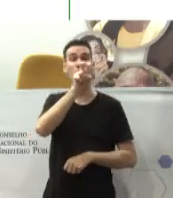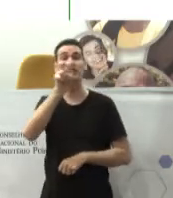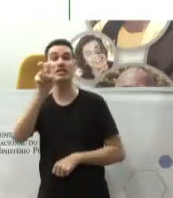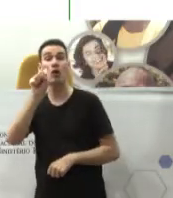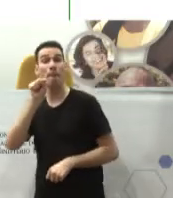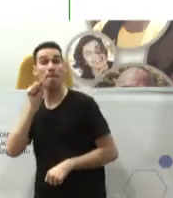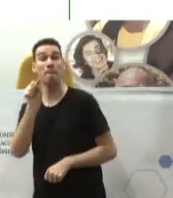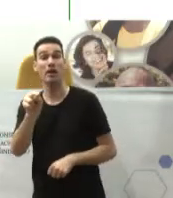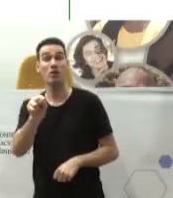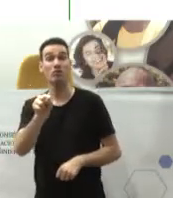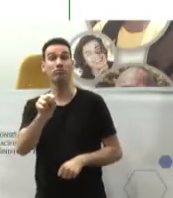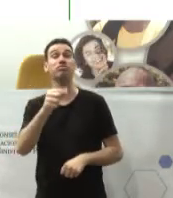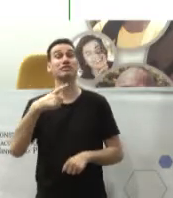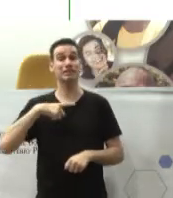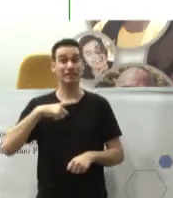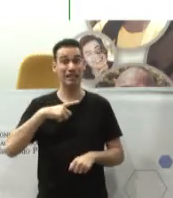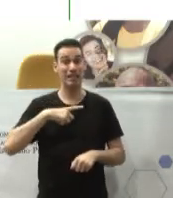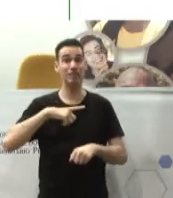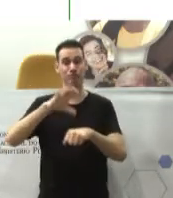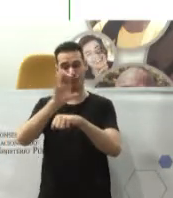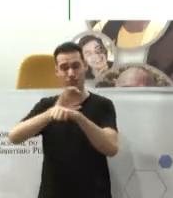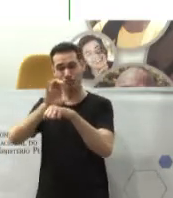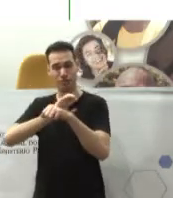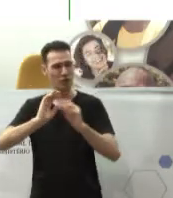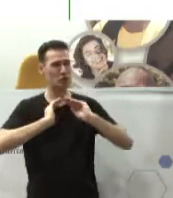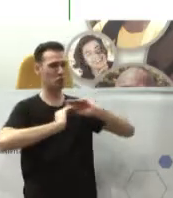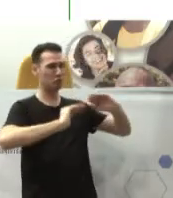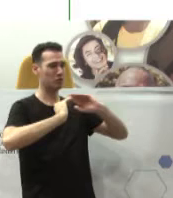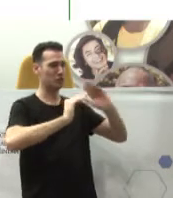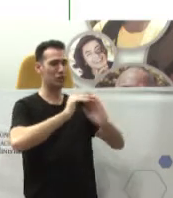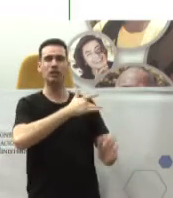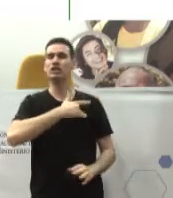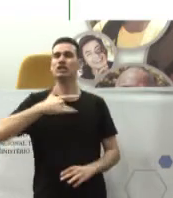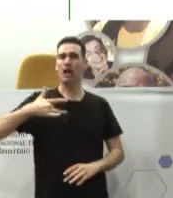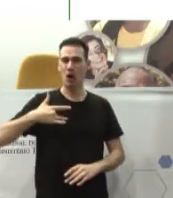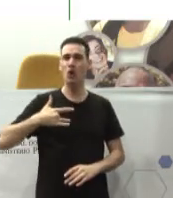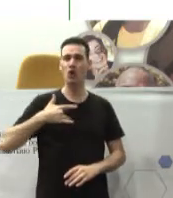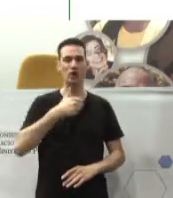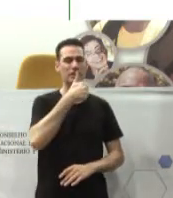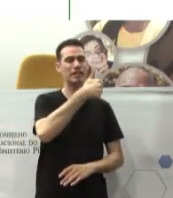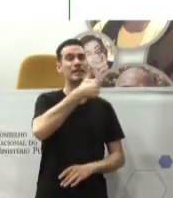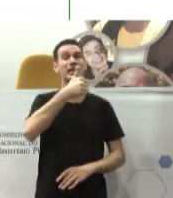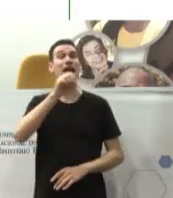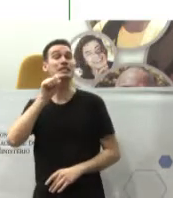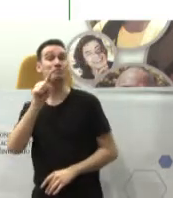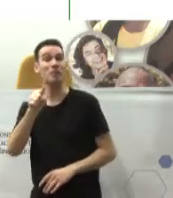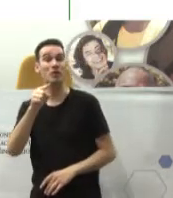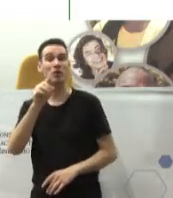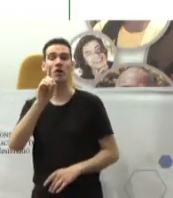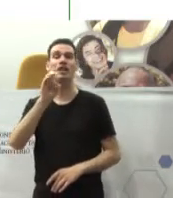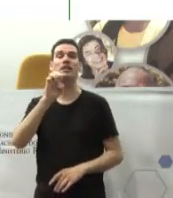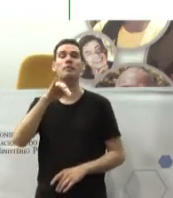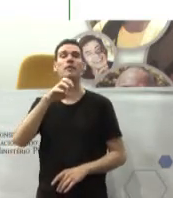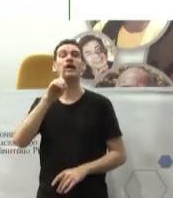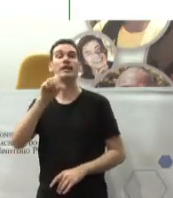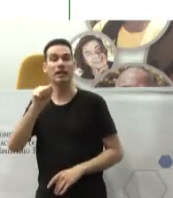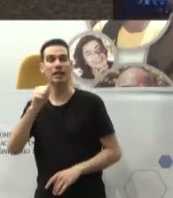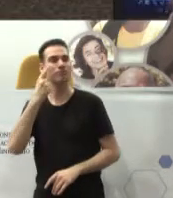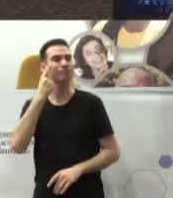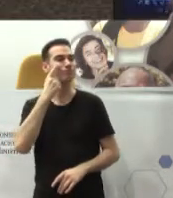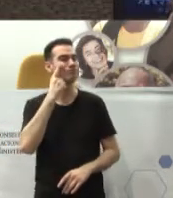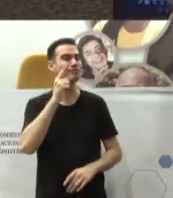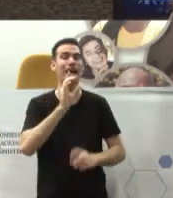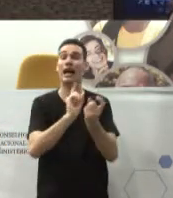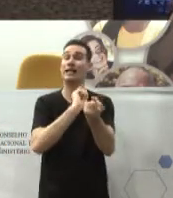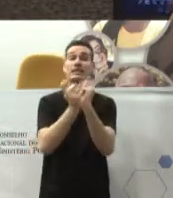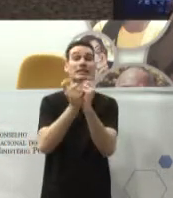pública, 672 mil de saúde suplementar e 110 mil que são demandas de natureza administrativa. Olha